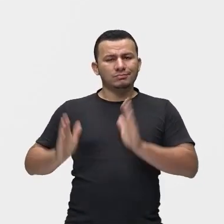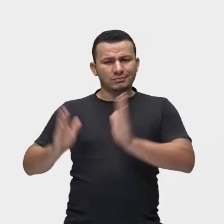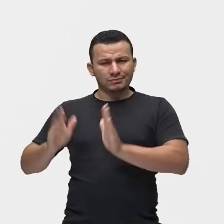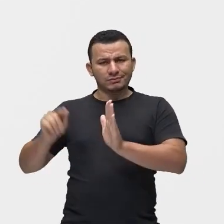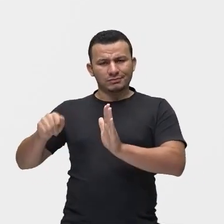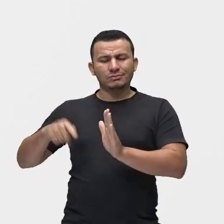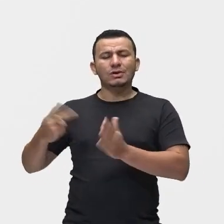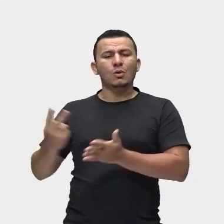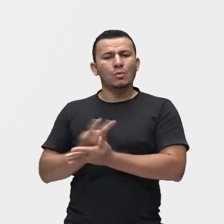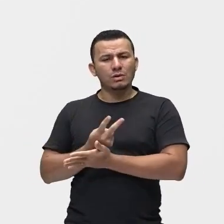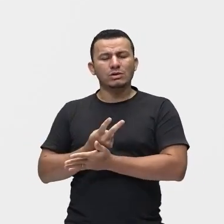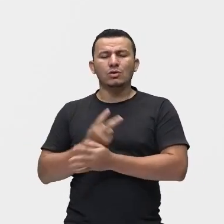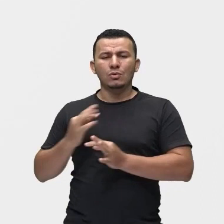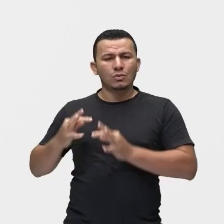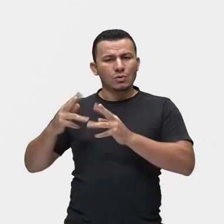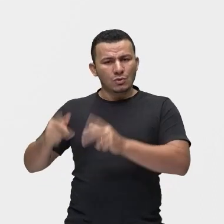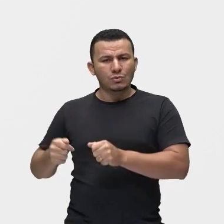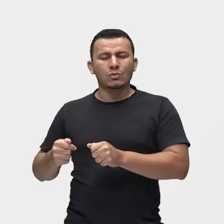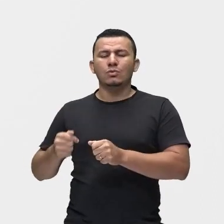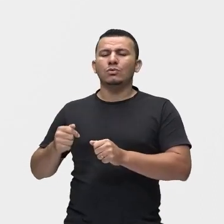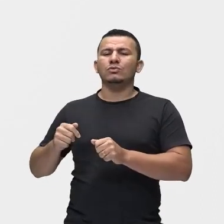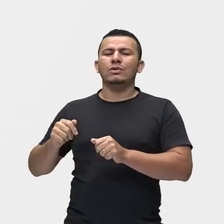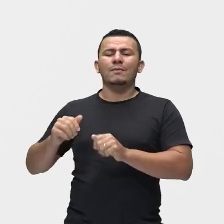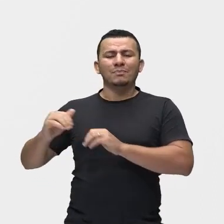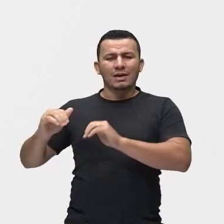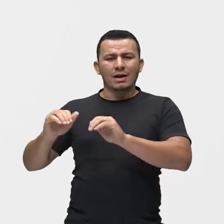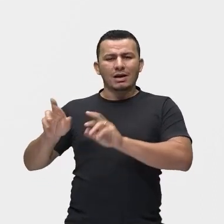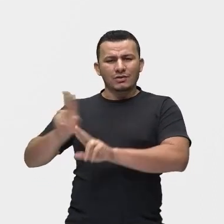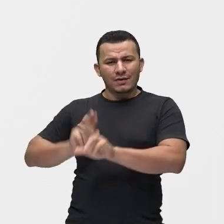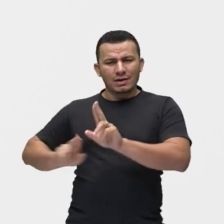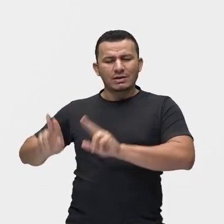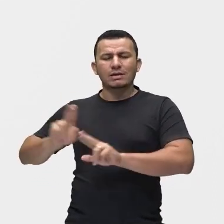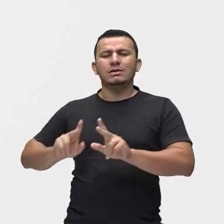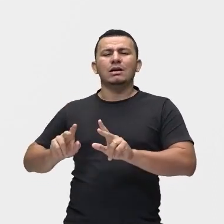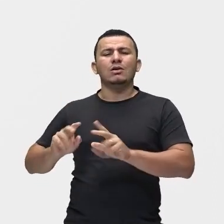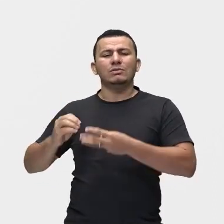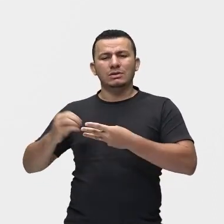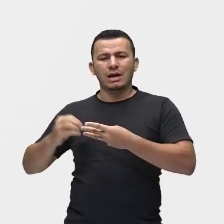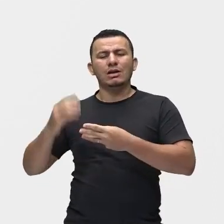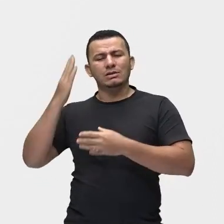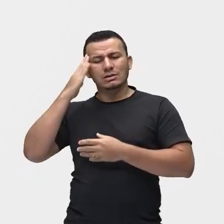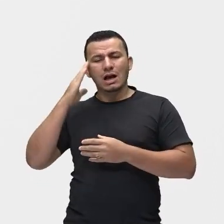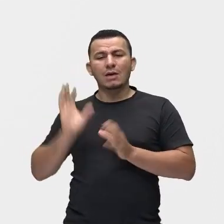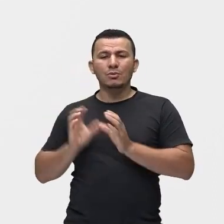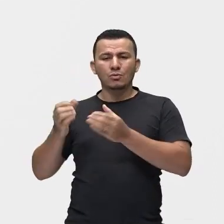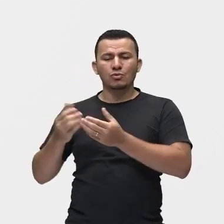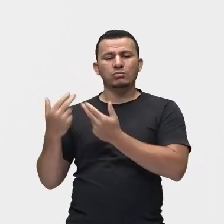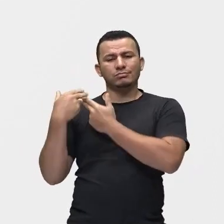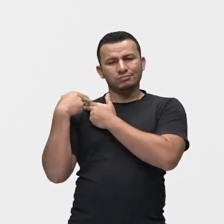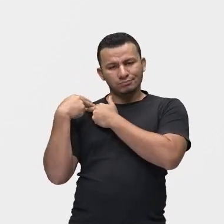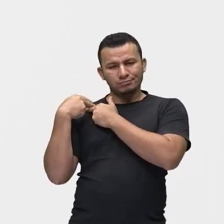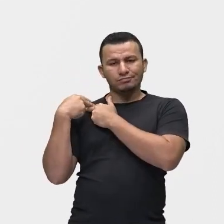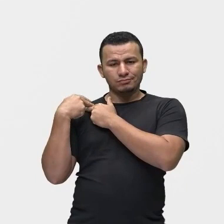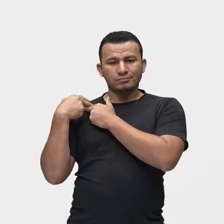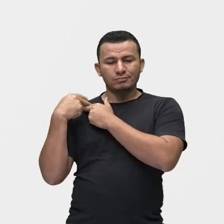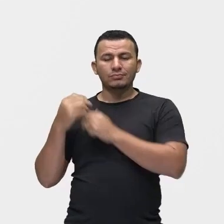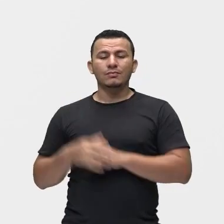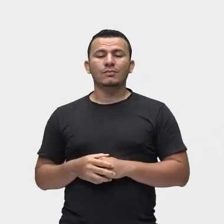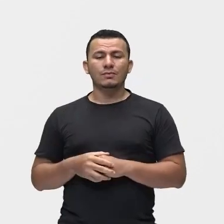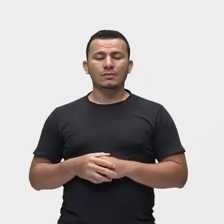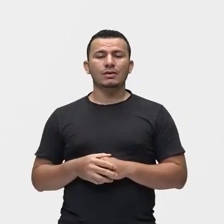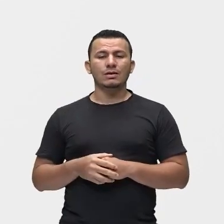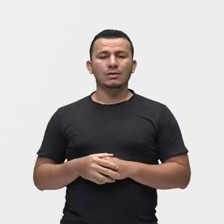a especialização, a diferenciação das células. Cada grupo ali dos